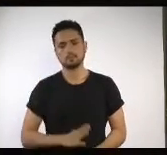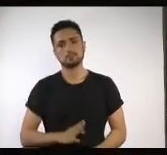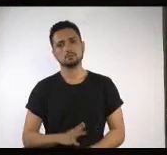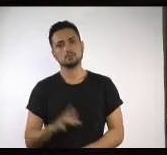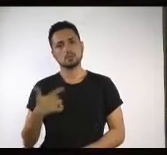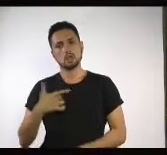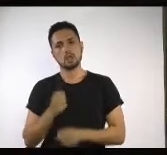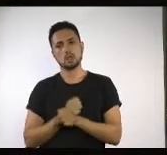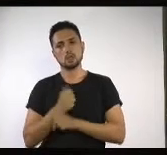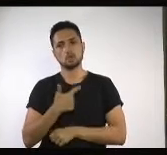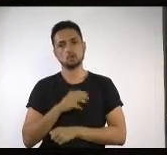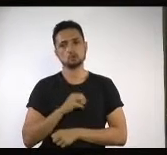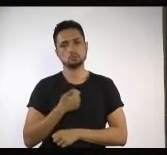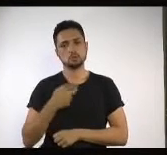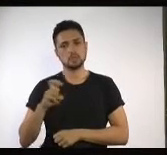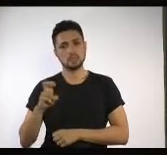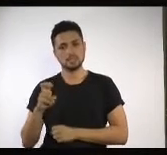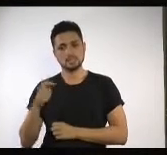2015,